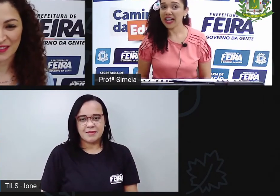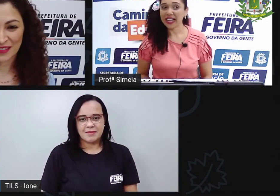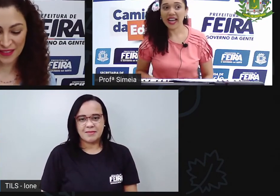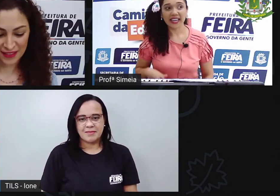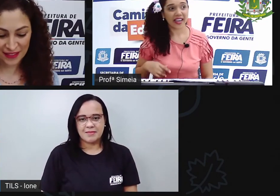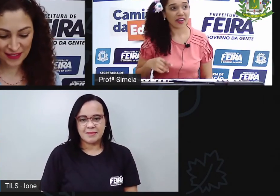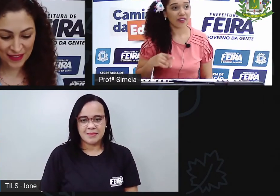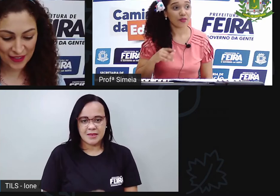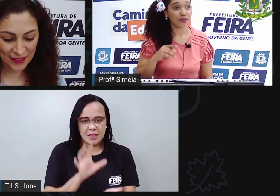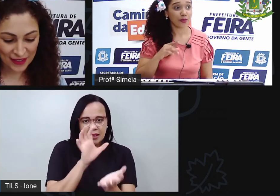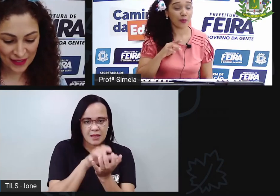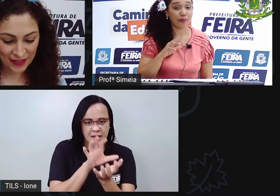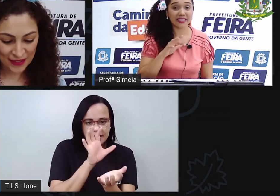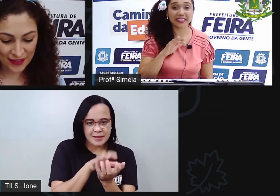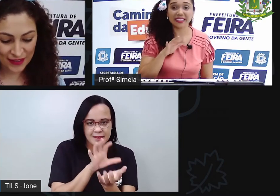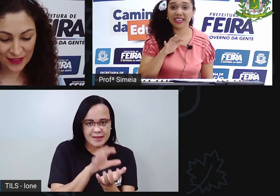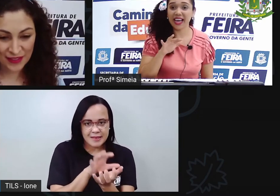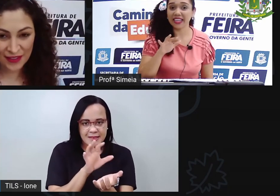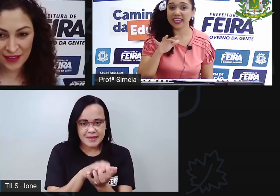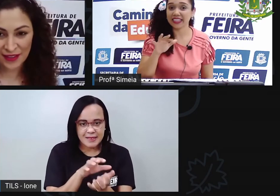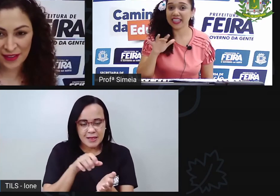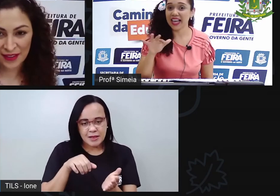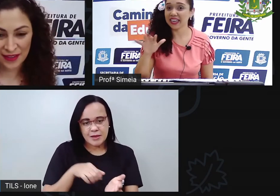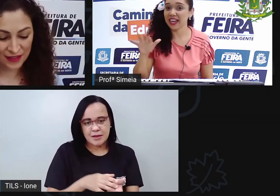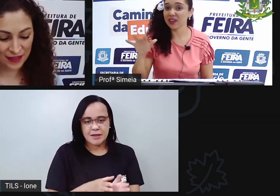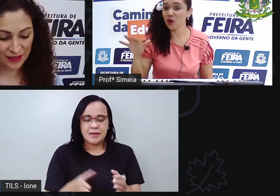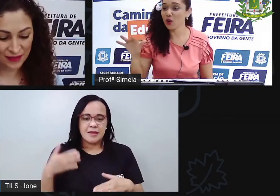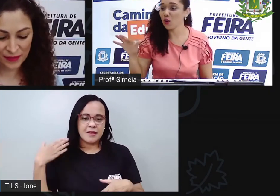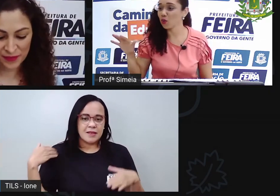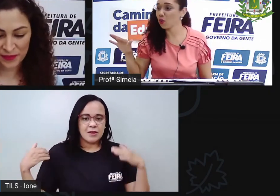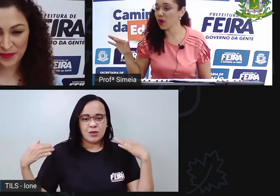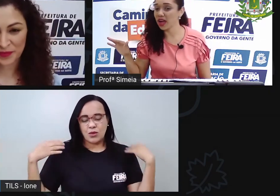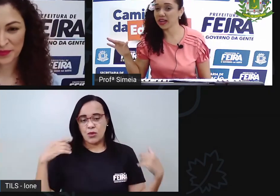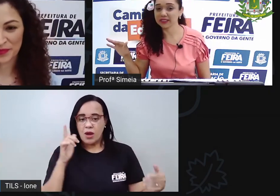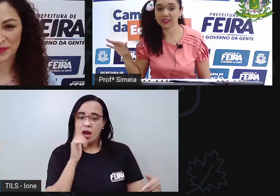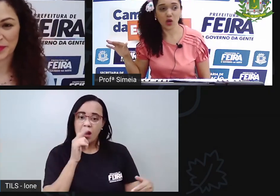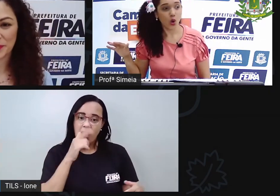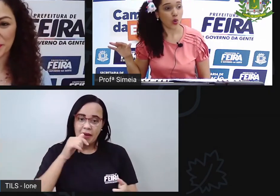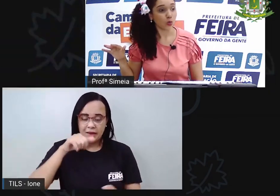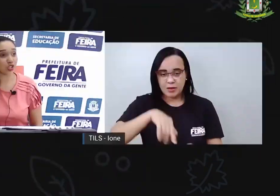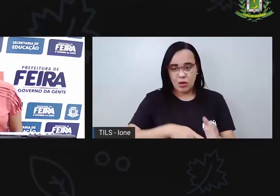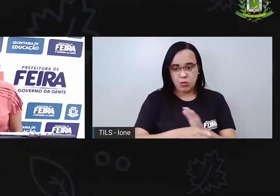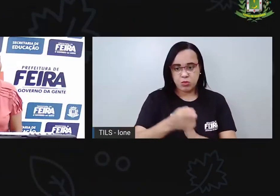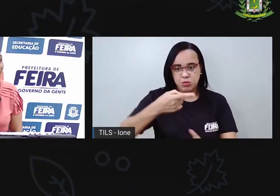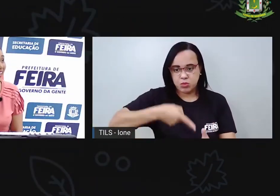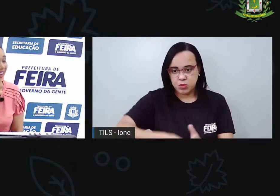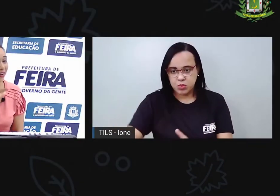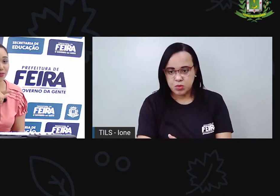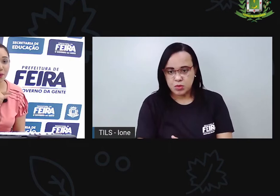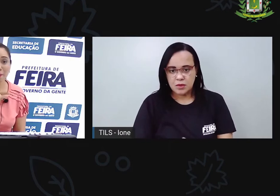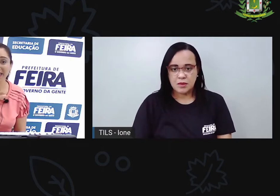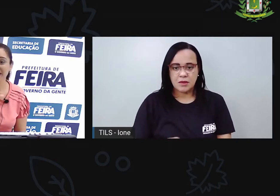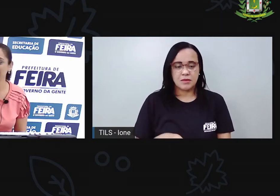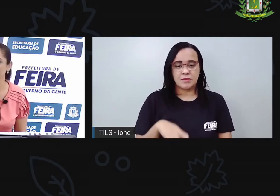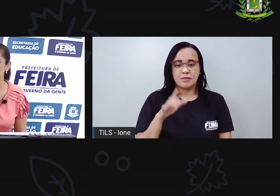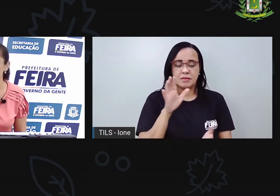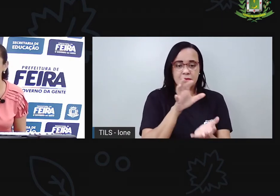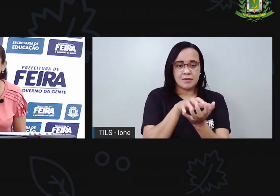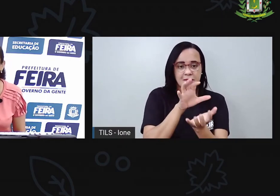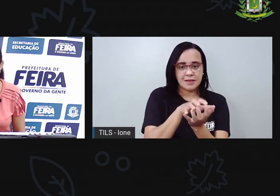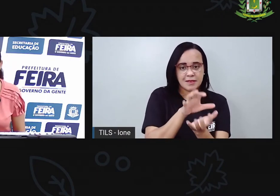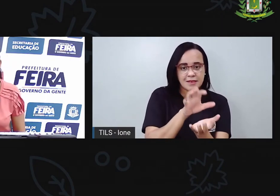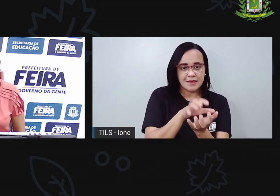e o jacaré foi passear lá na lagoa o jacaré foi